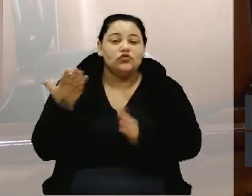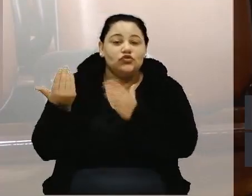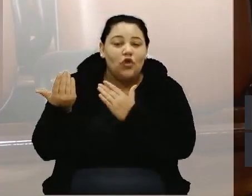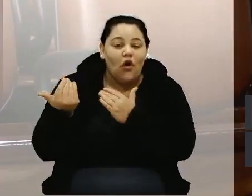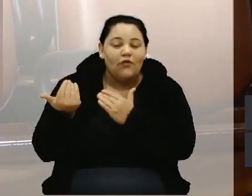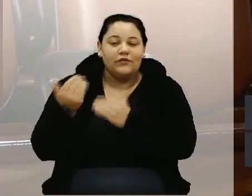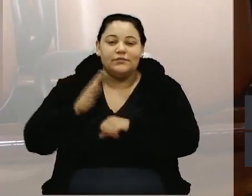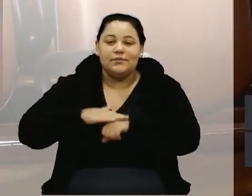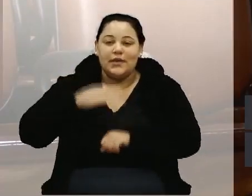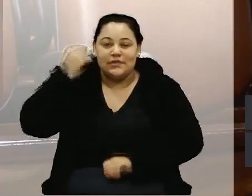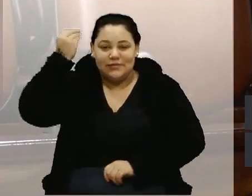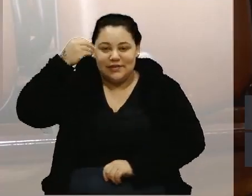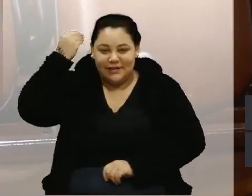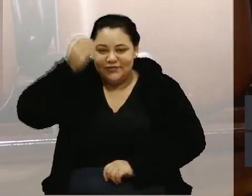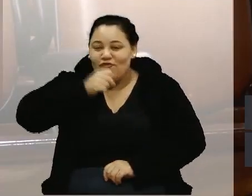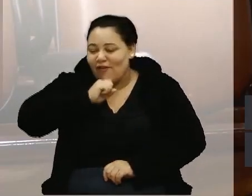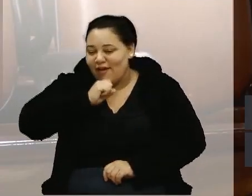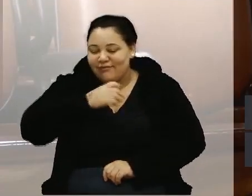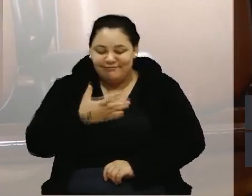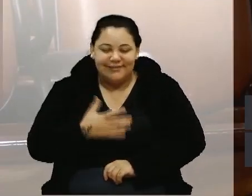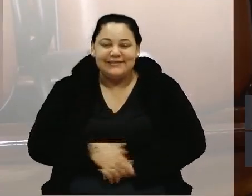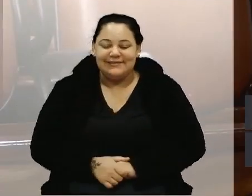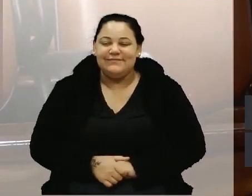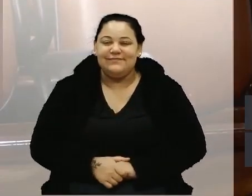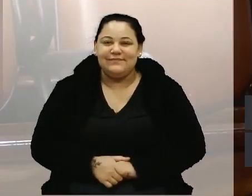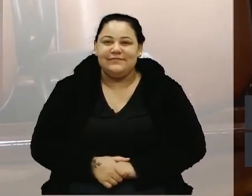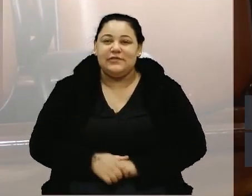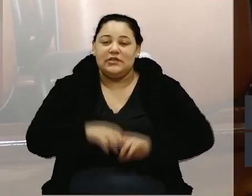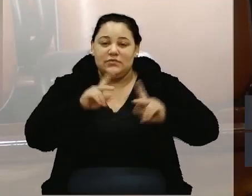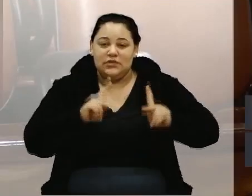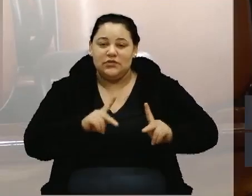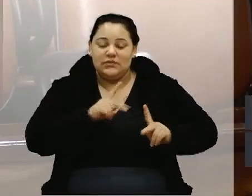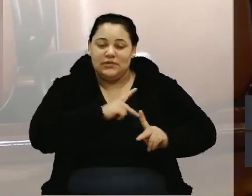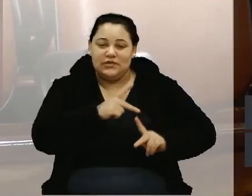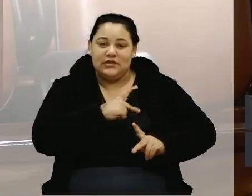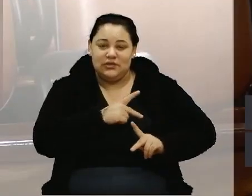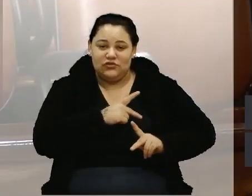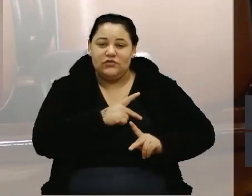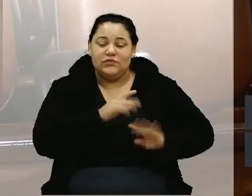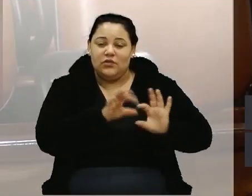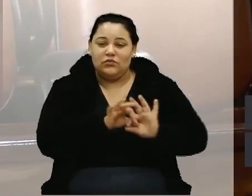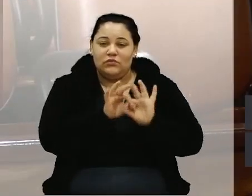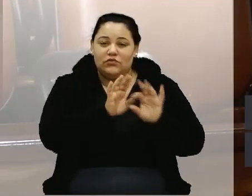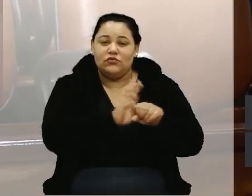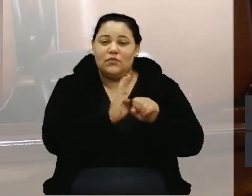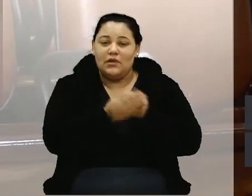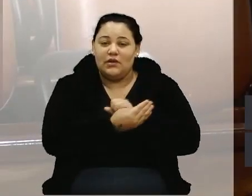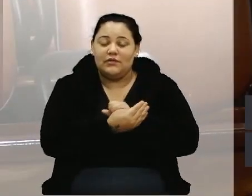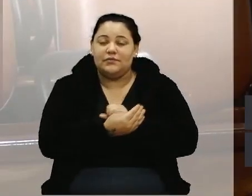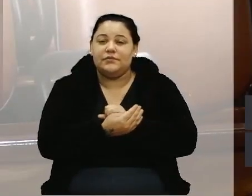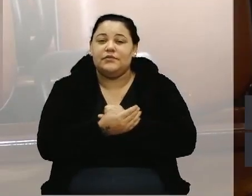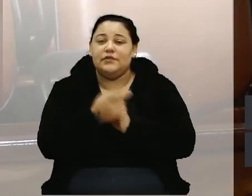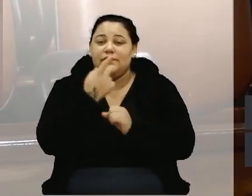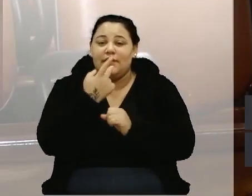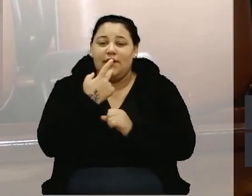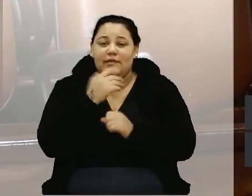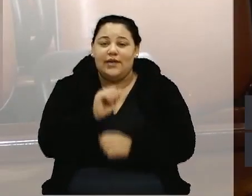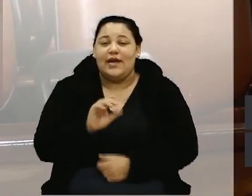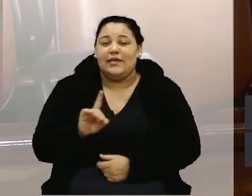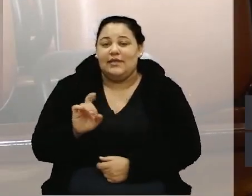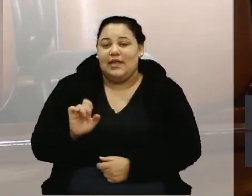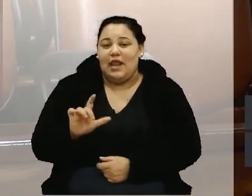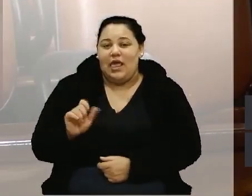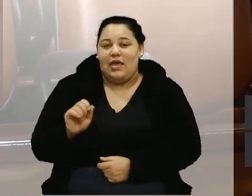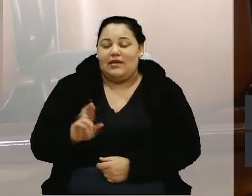mais experientes, os dirigentes da União de Bairros, e dizer, Adelar, a importância